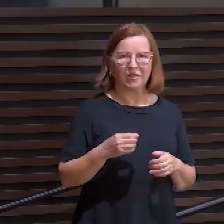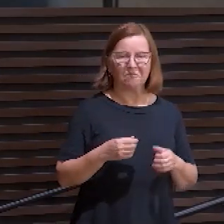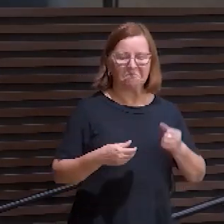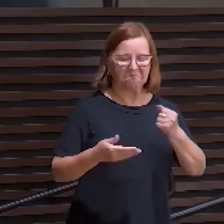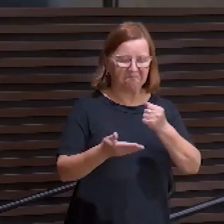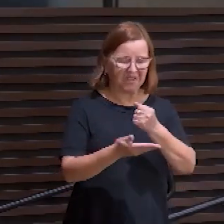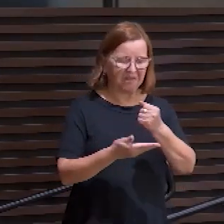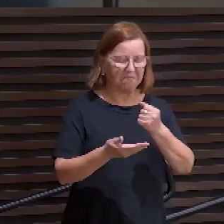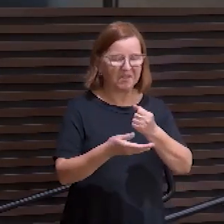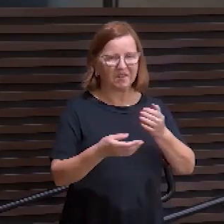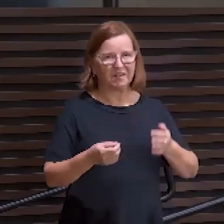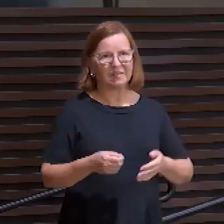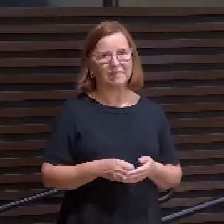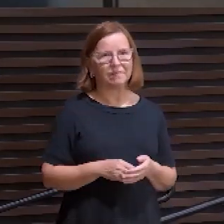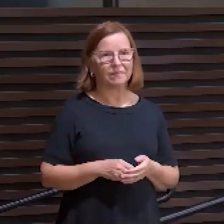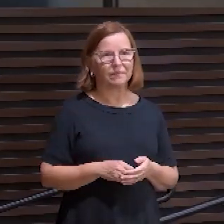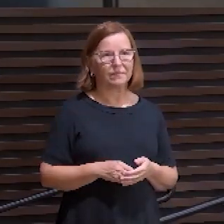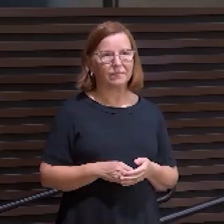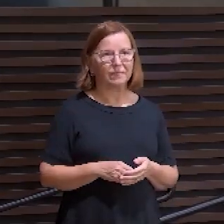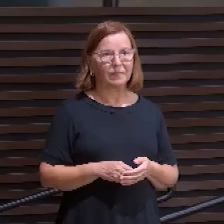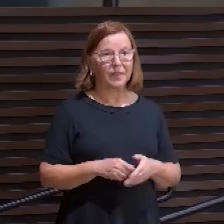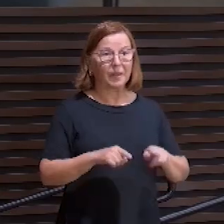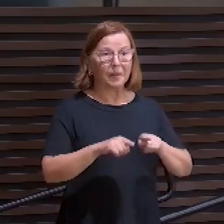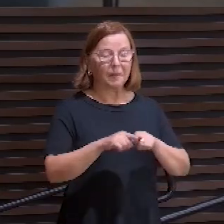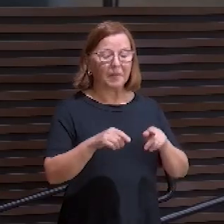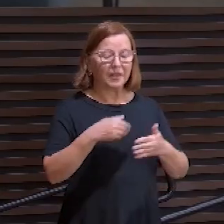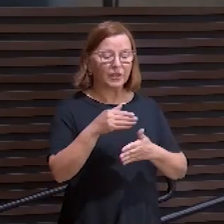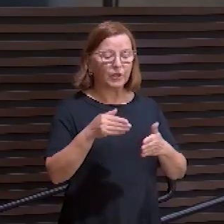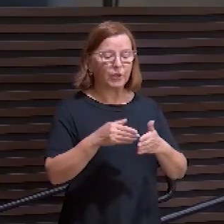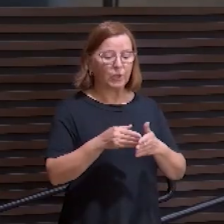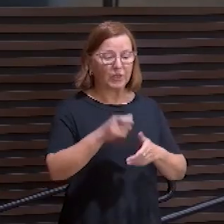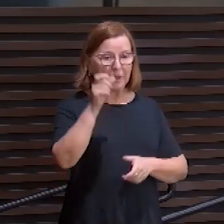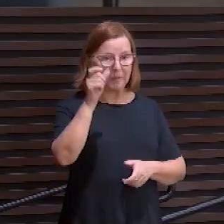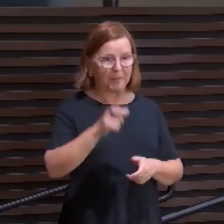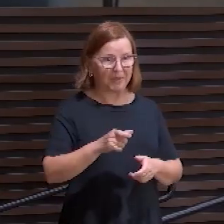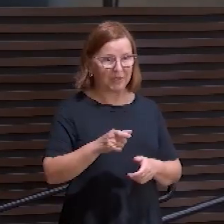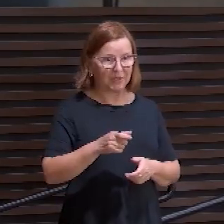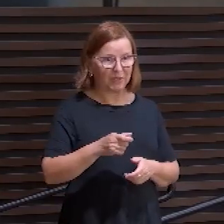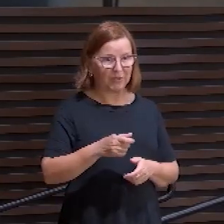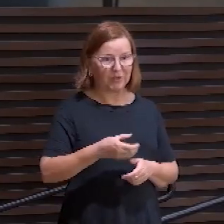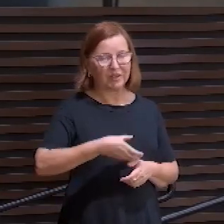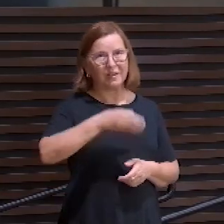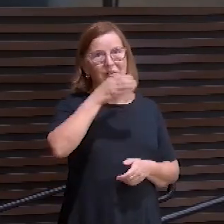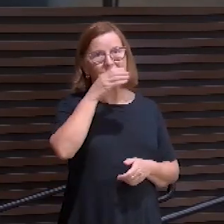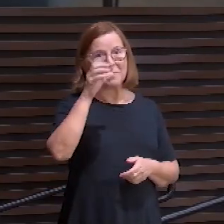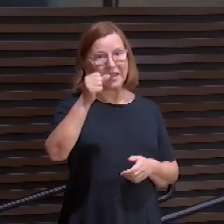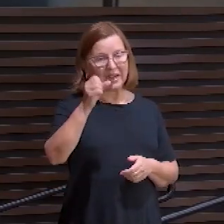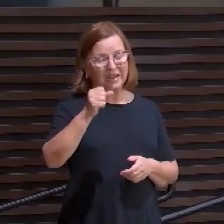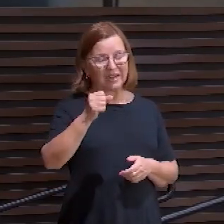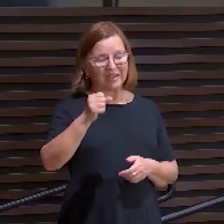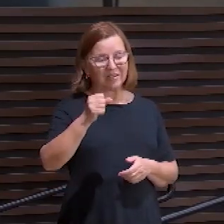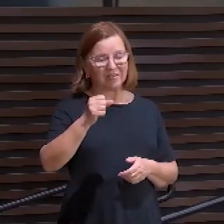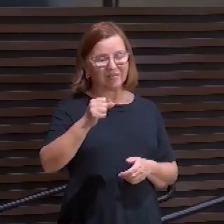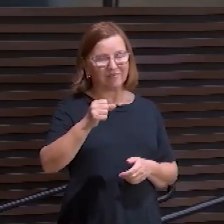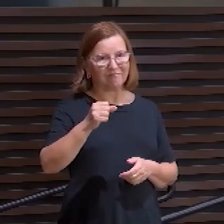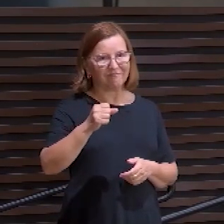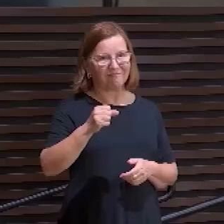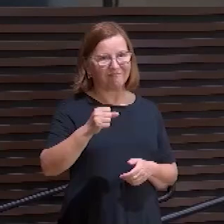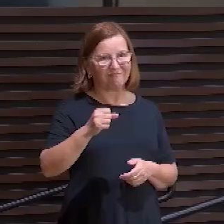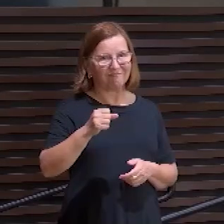O escritor vai dizer: todo aquele que se alimenta de leite é inexperiente na palavra